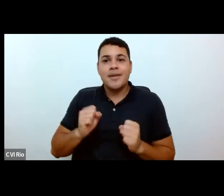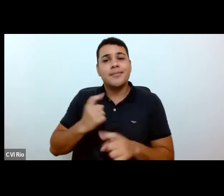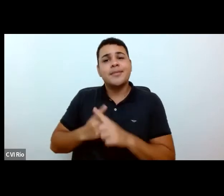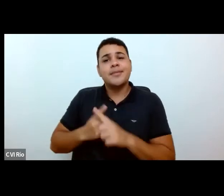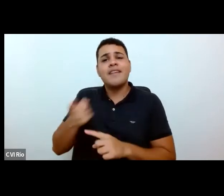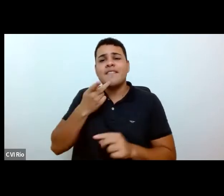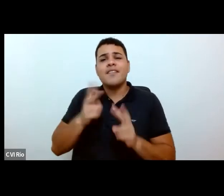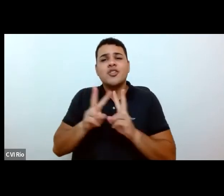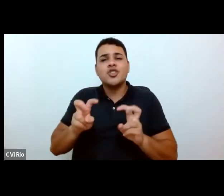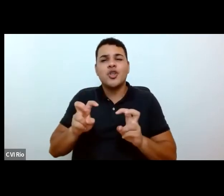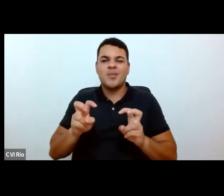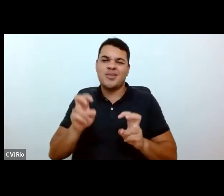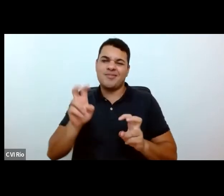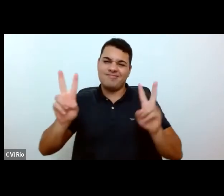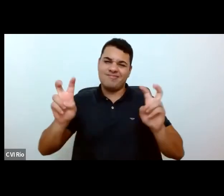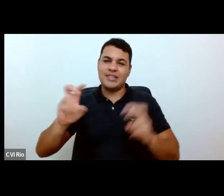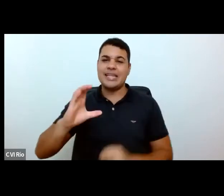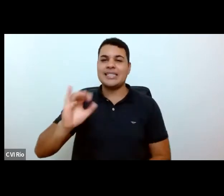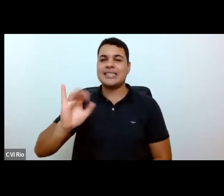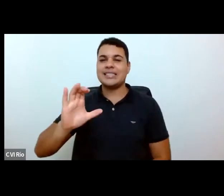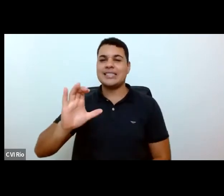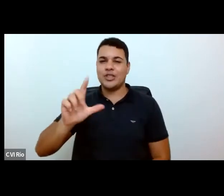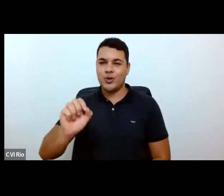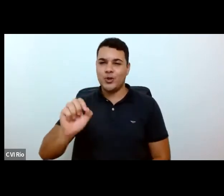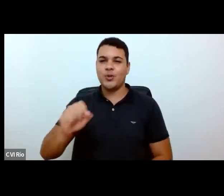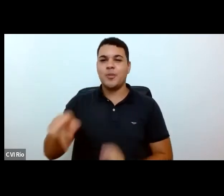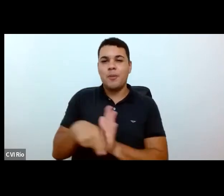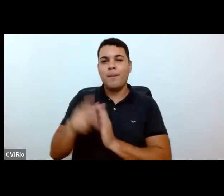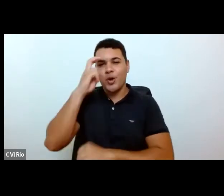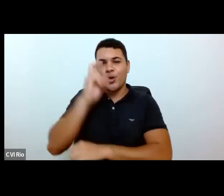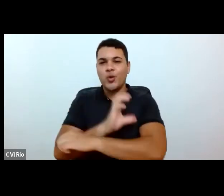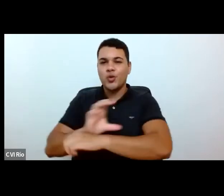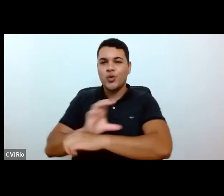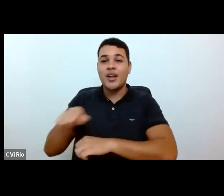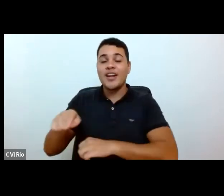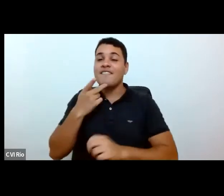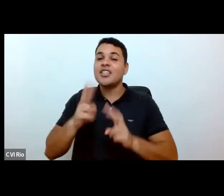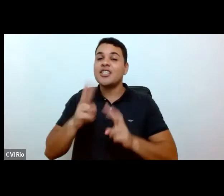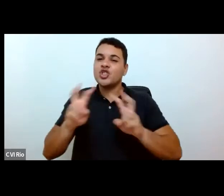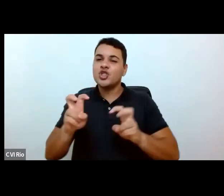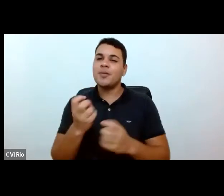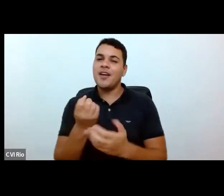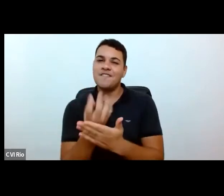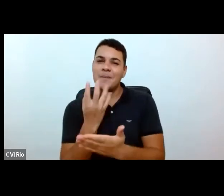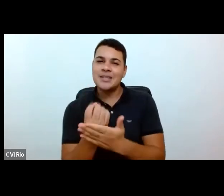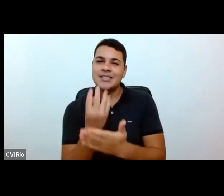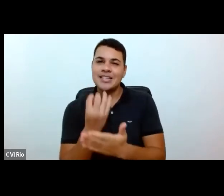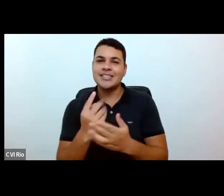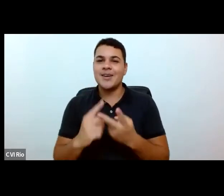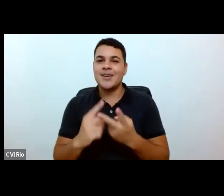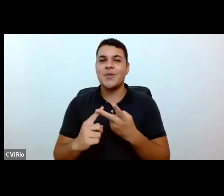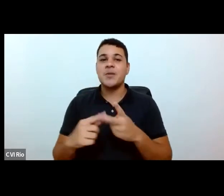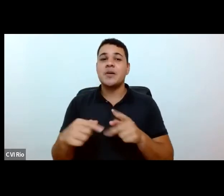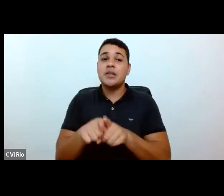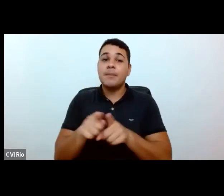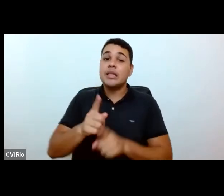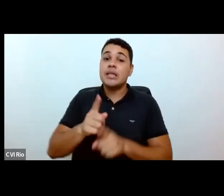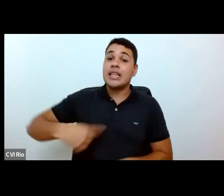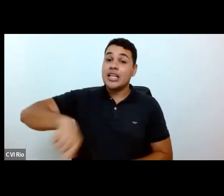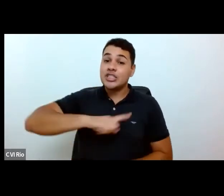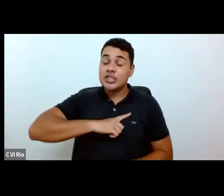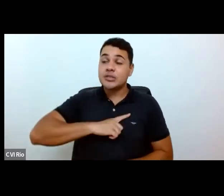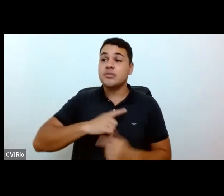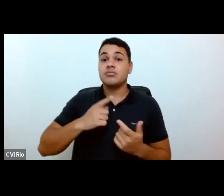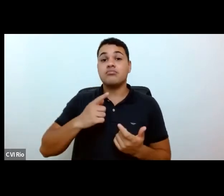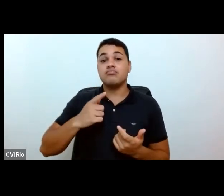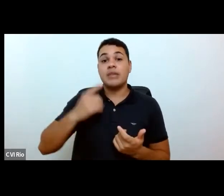né? Da experiência de alfabetização não formal, né? De a gente reconhecer que